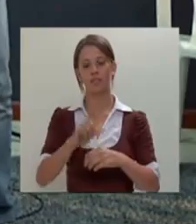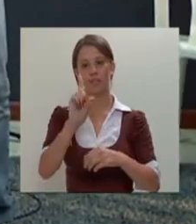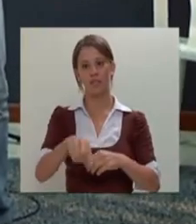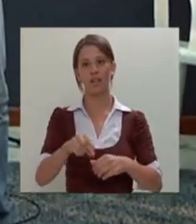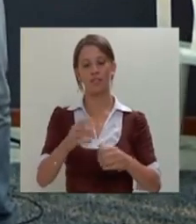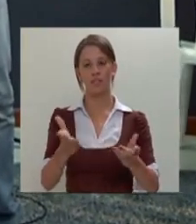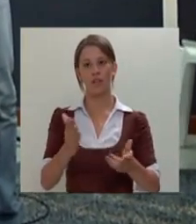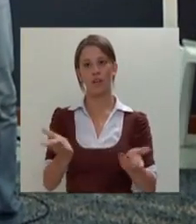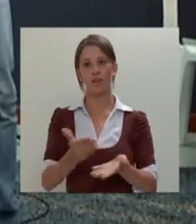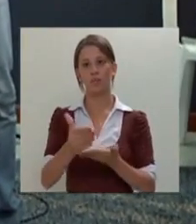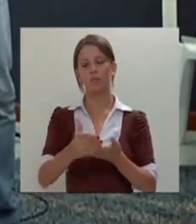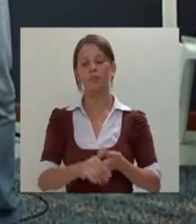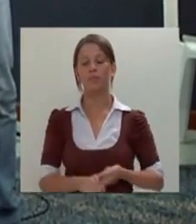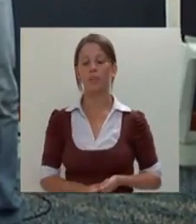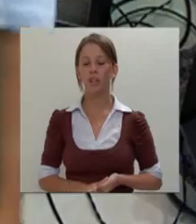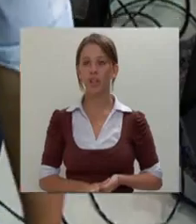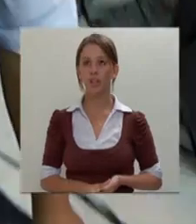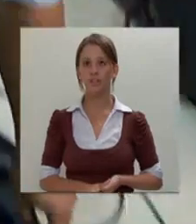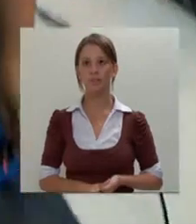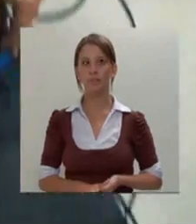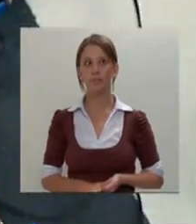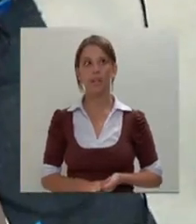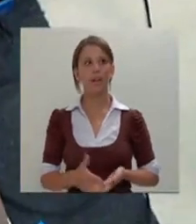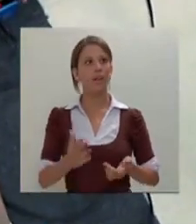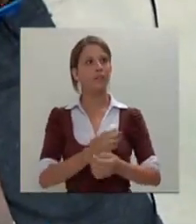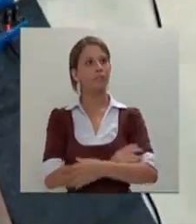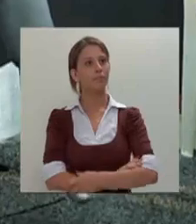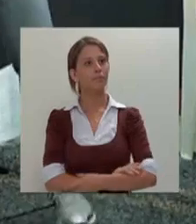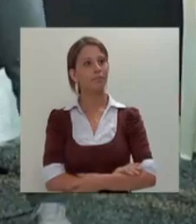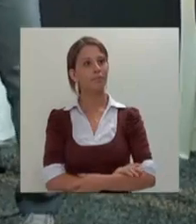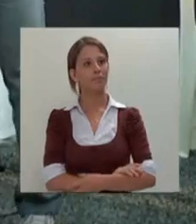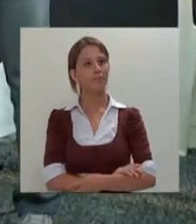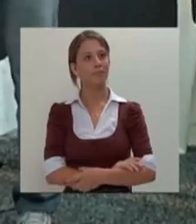Urubu, especialmente criada para homenagear Raul Seixas.